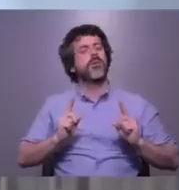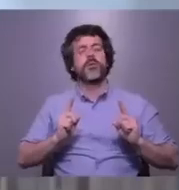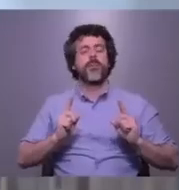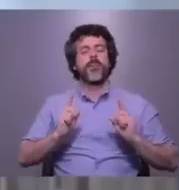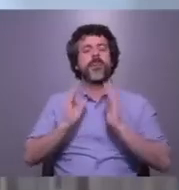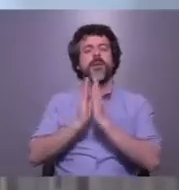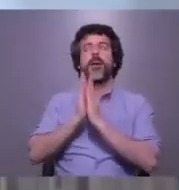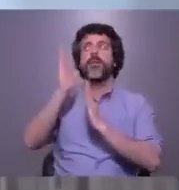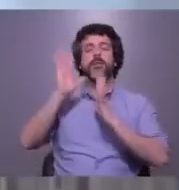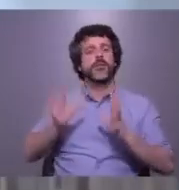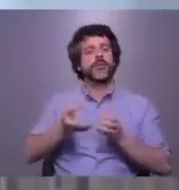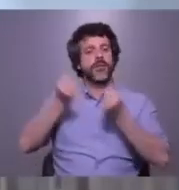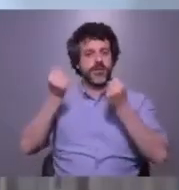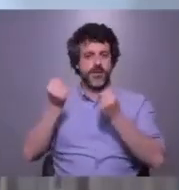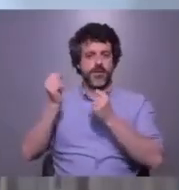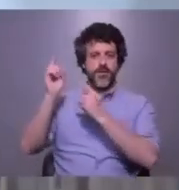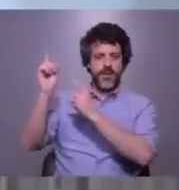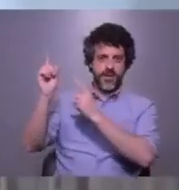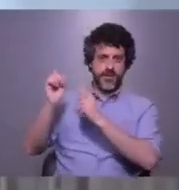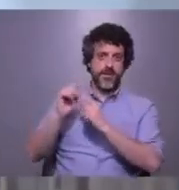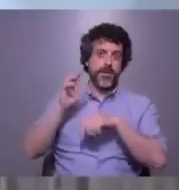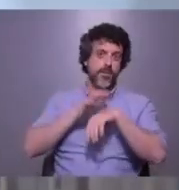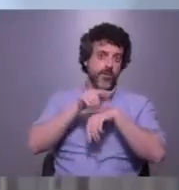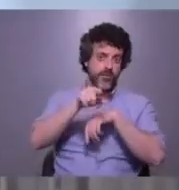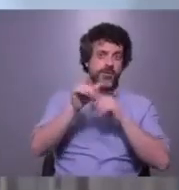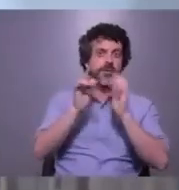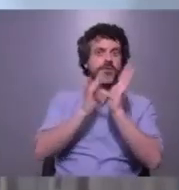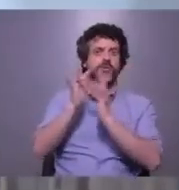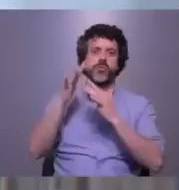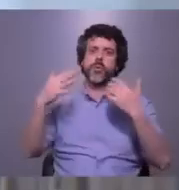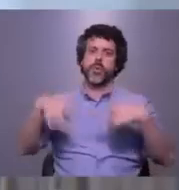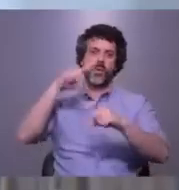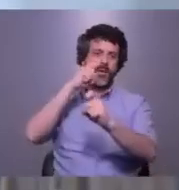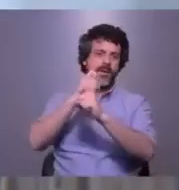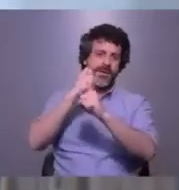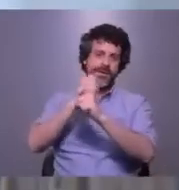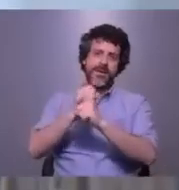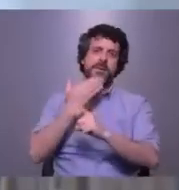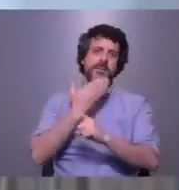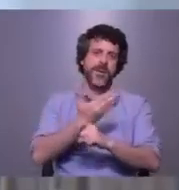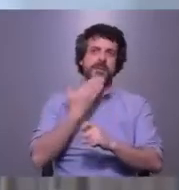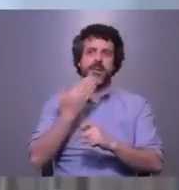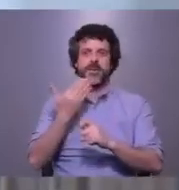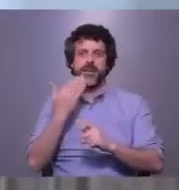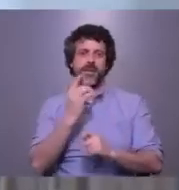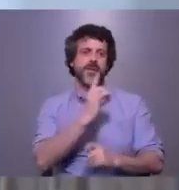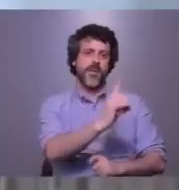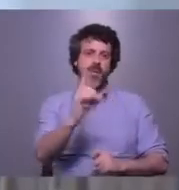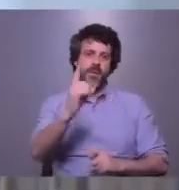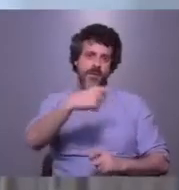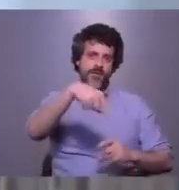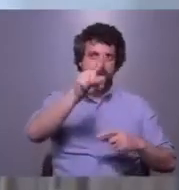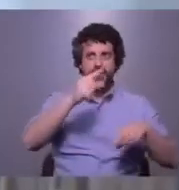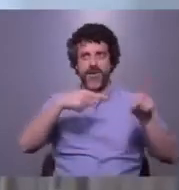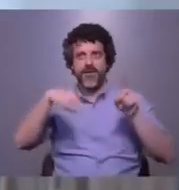salvífica de Deus. É por isso que Jesus é tão exigente em relação à bagagem daqueles que envia.